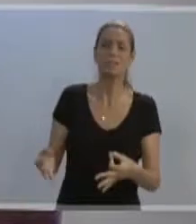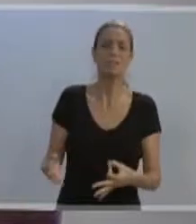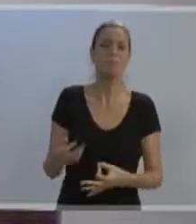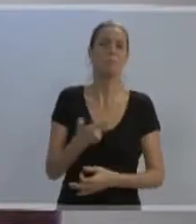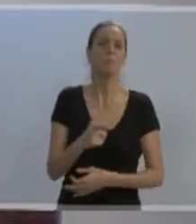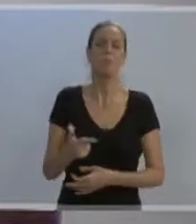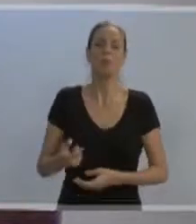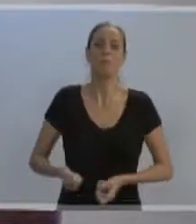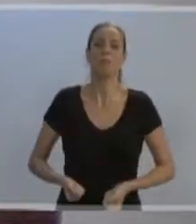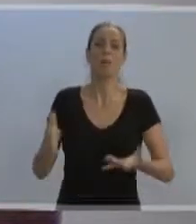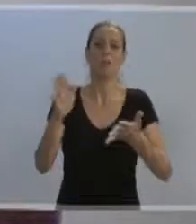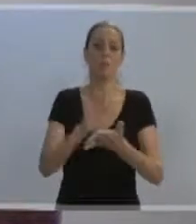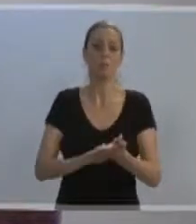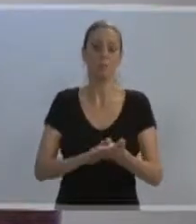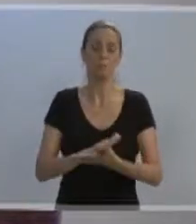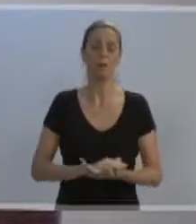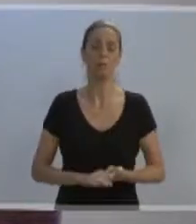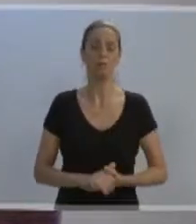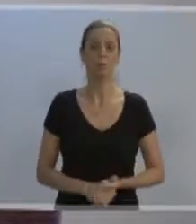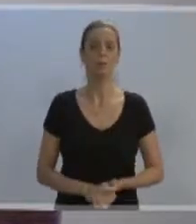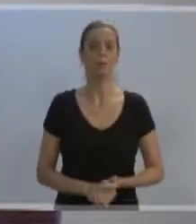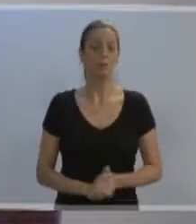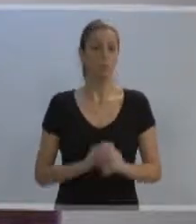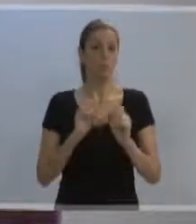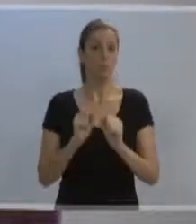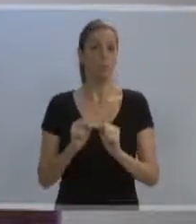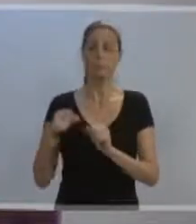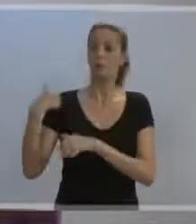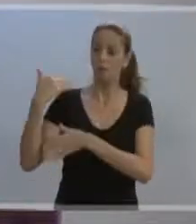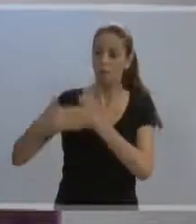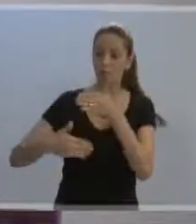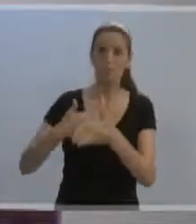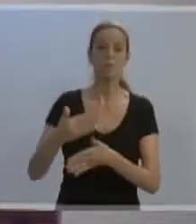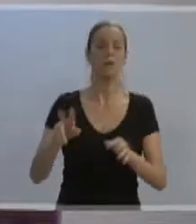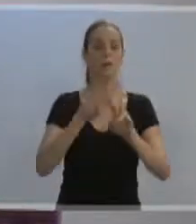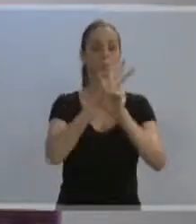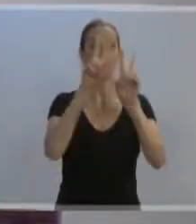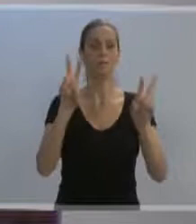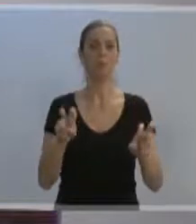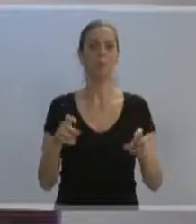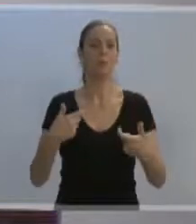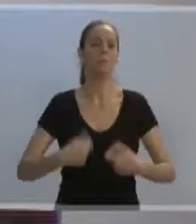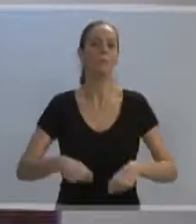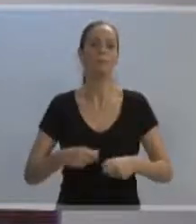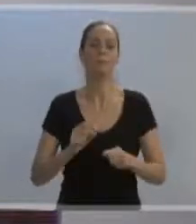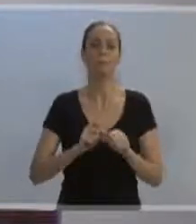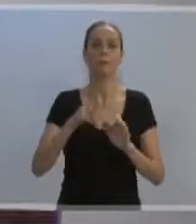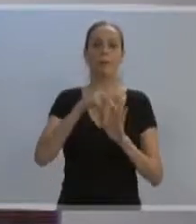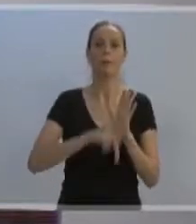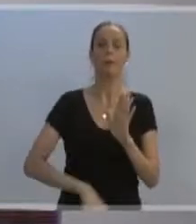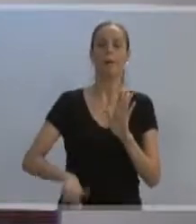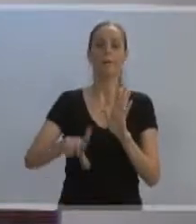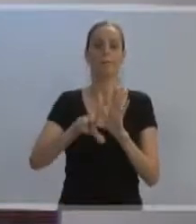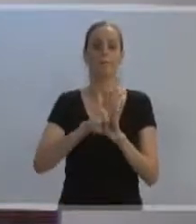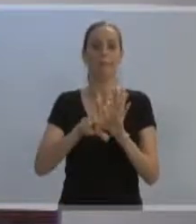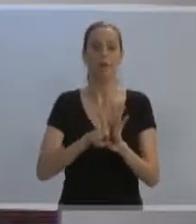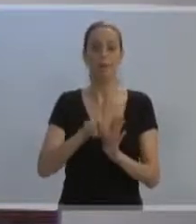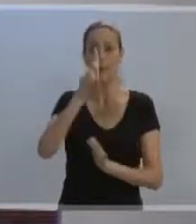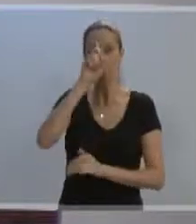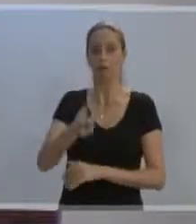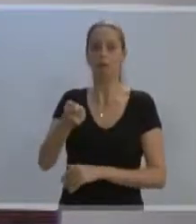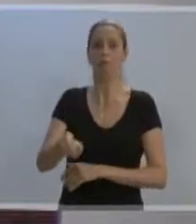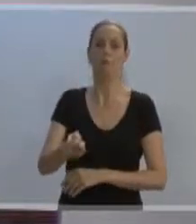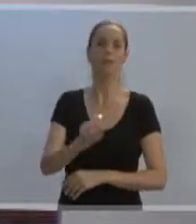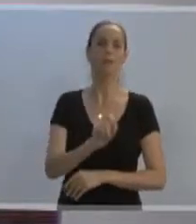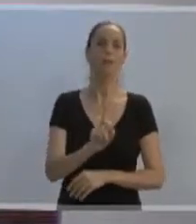gostaria vereador sílvio está sinalizando aqui positivamente a gente possa avançar nesse sentido é não precisar de um projeto de lei para forçar isso mas